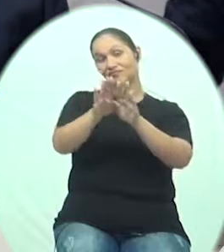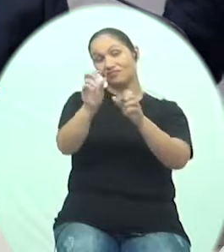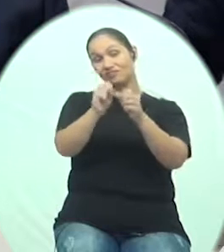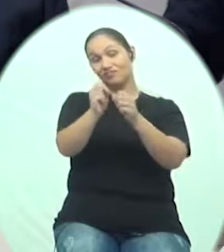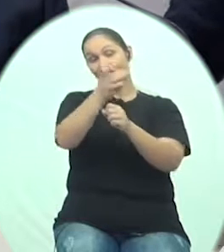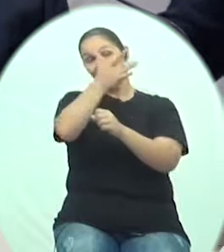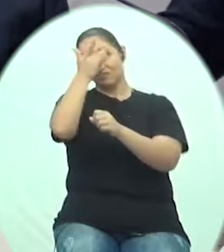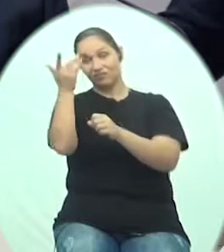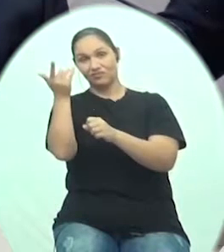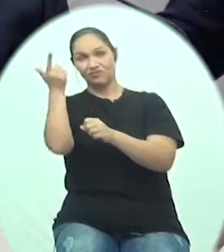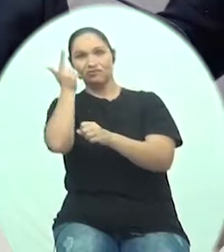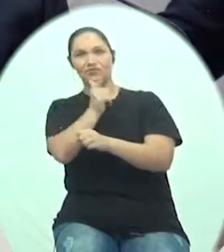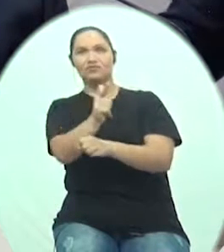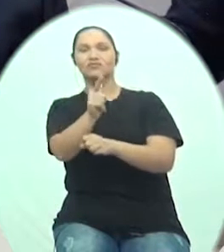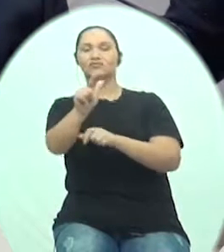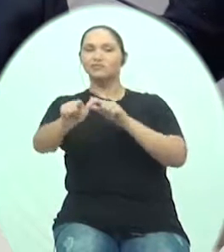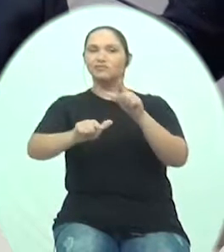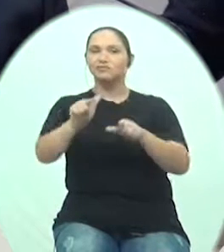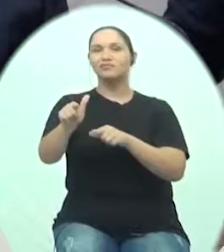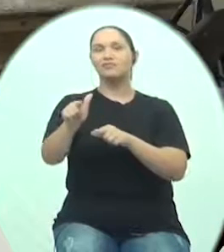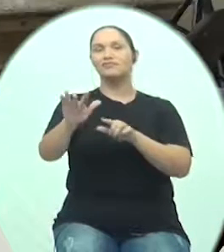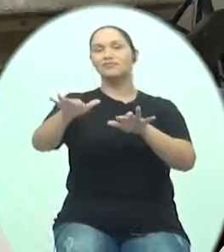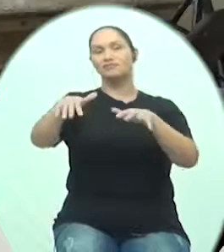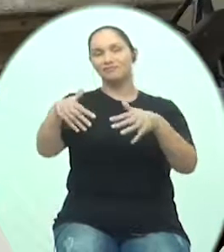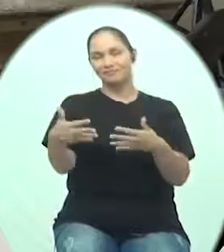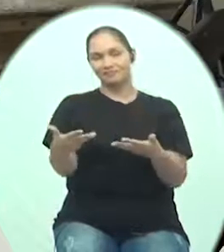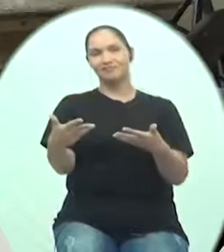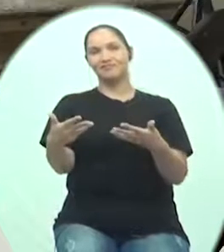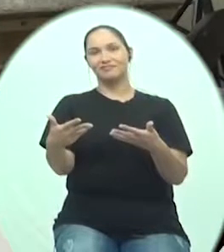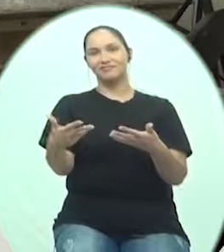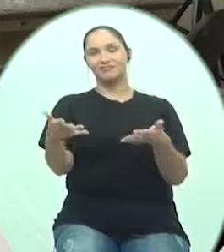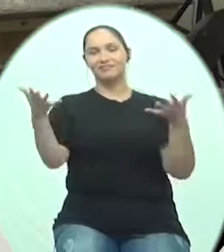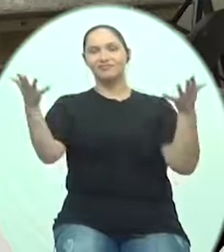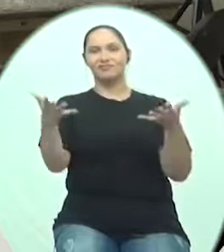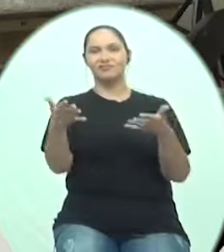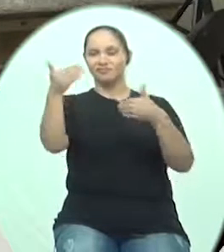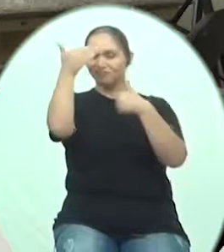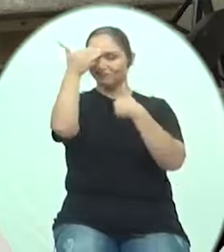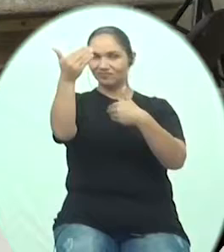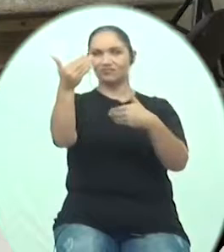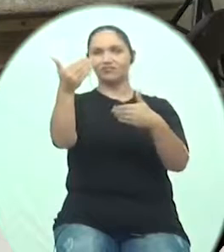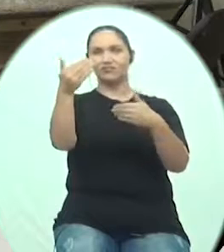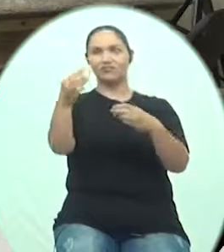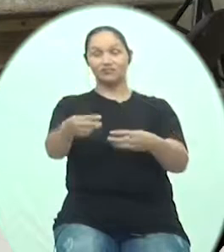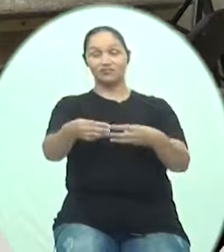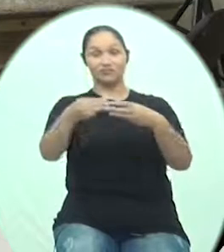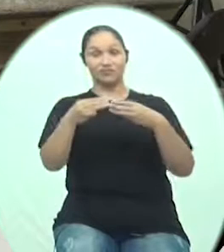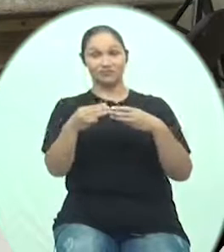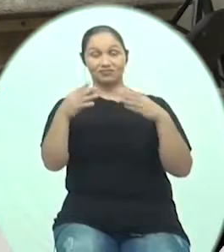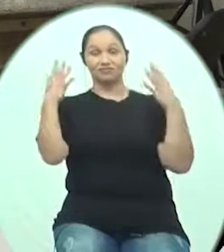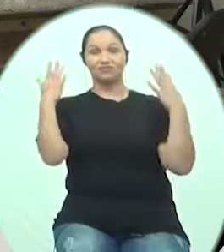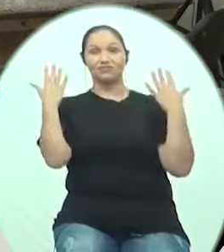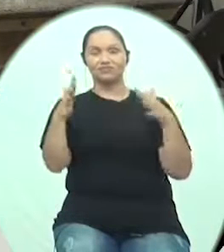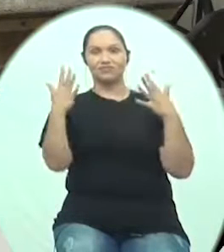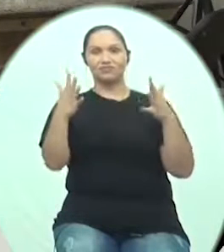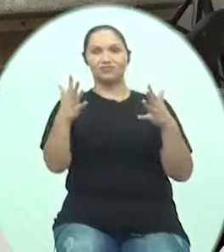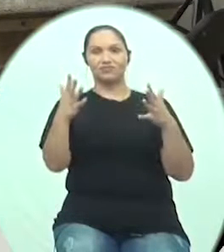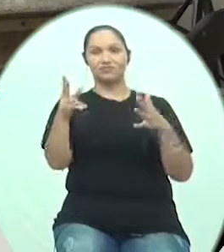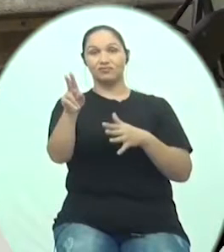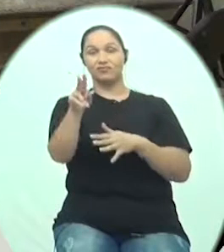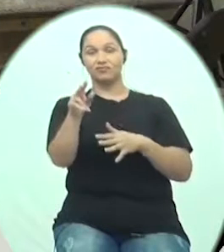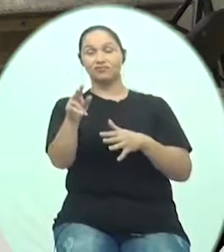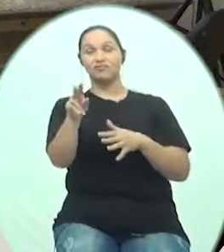vem trabalhando na rede então muito Muito obrigado essa é uma Moção de aplauso também em nome de todos os 200 e